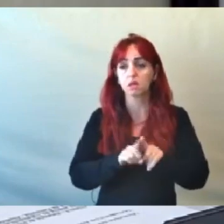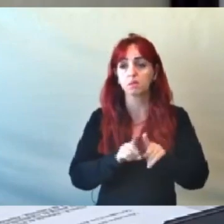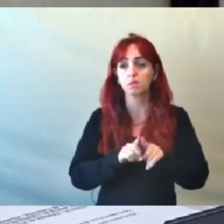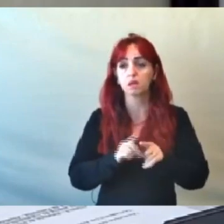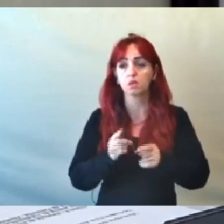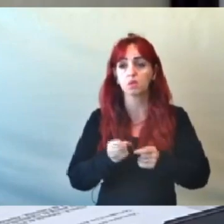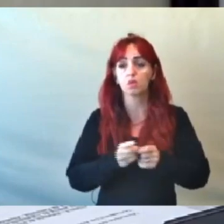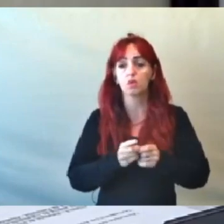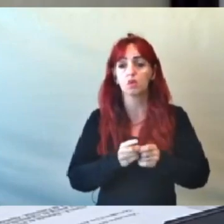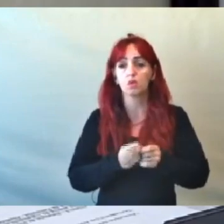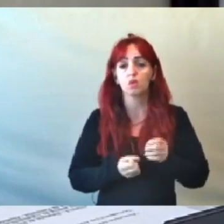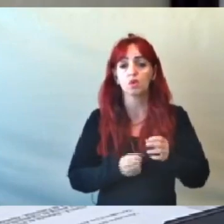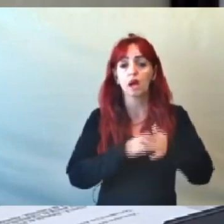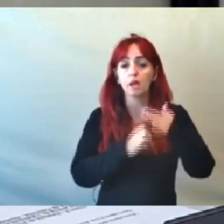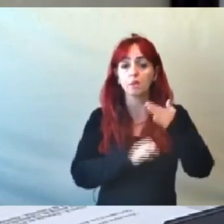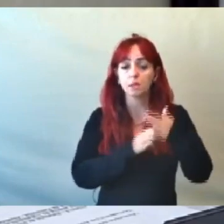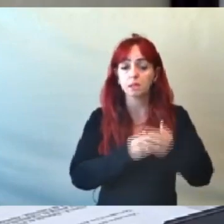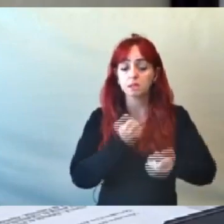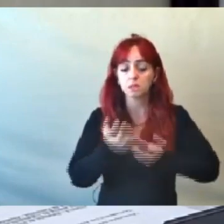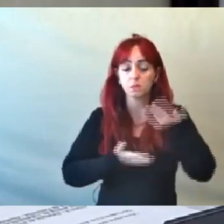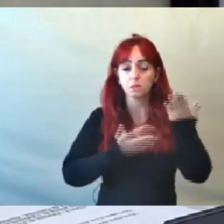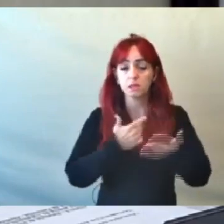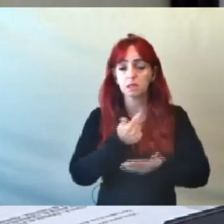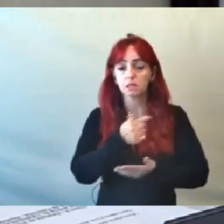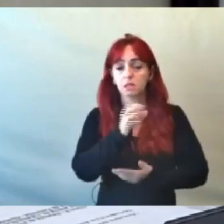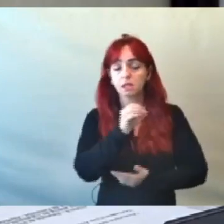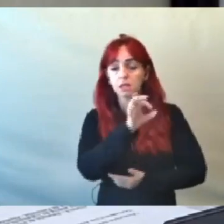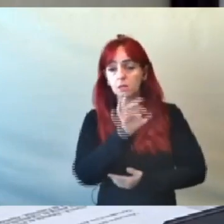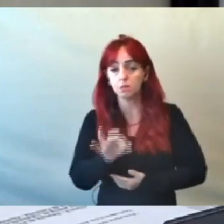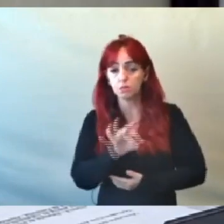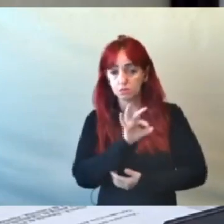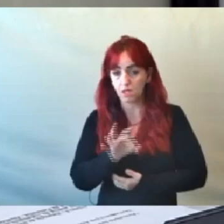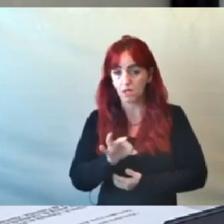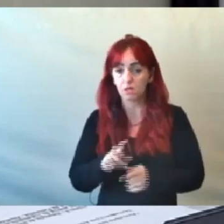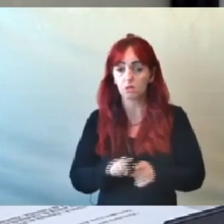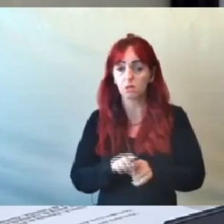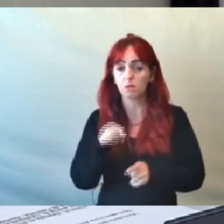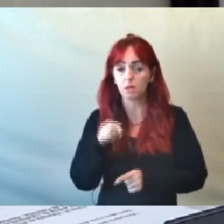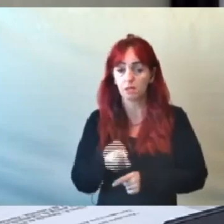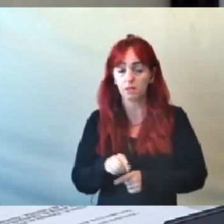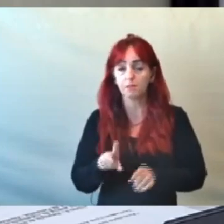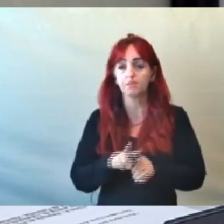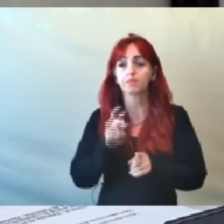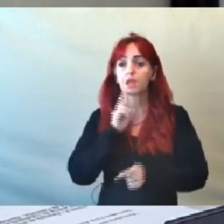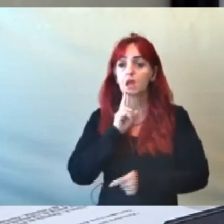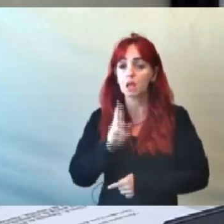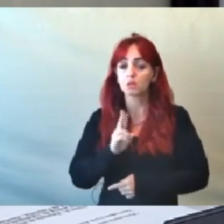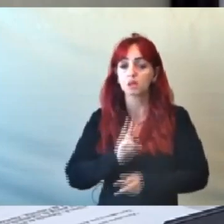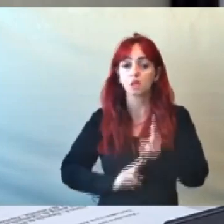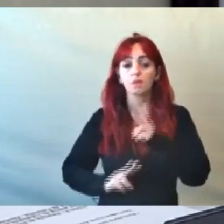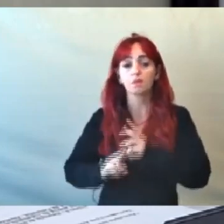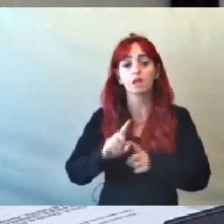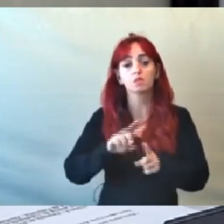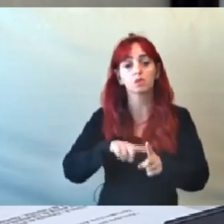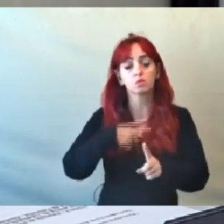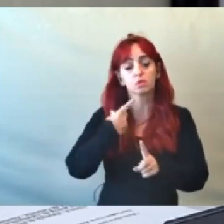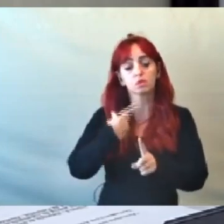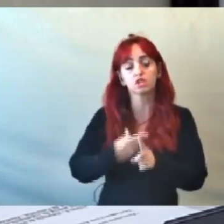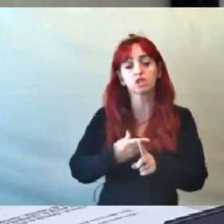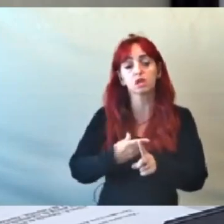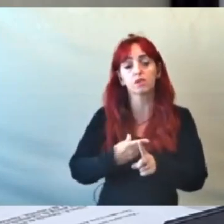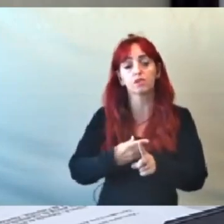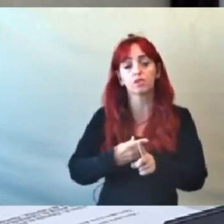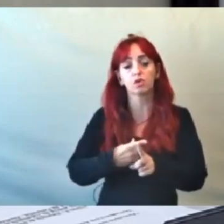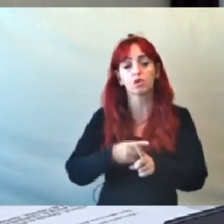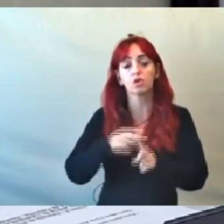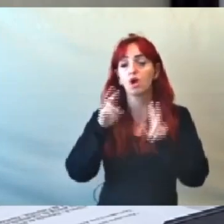70% dos tributários, que é o Ressaca e Serandi, os resultados, mesmo que positivos, nunca nortearam a prefeitura em construir